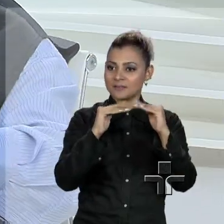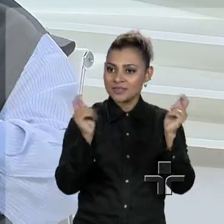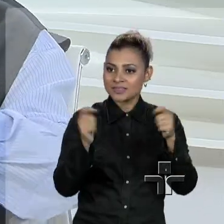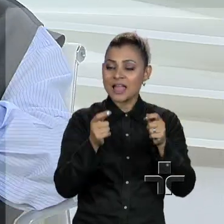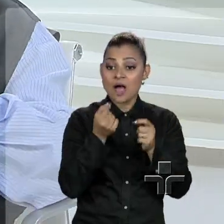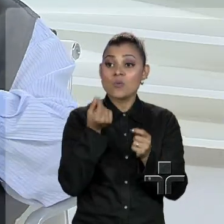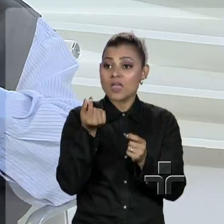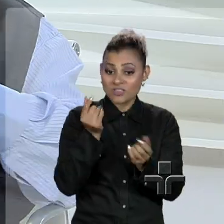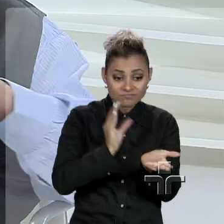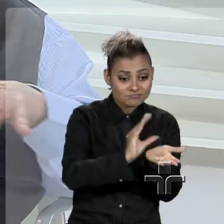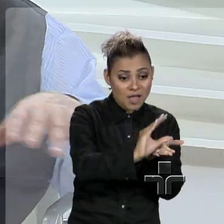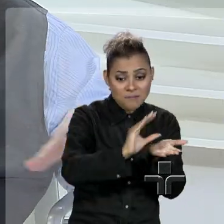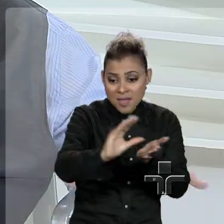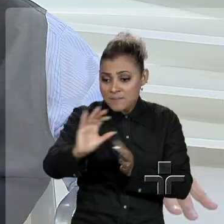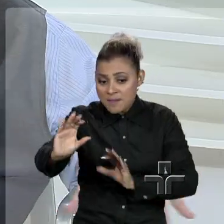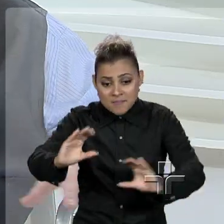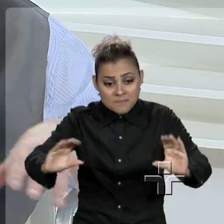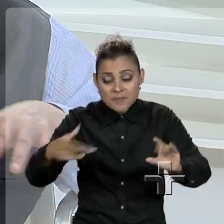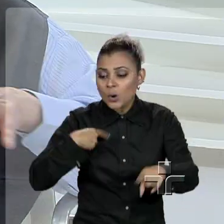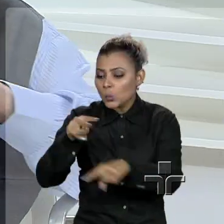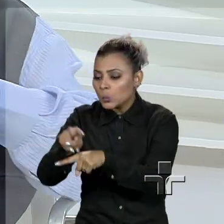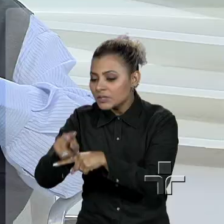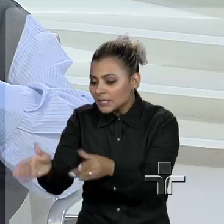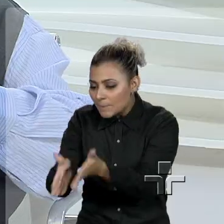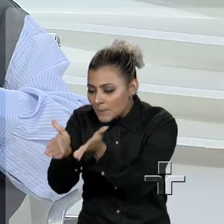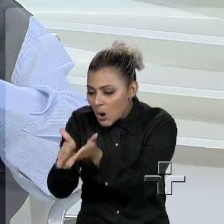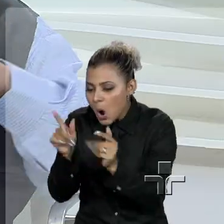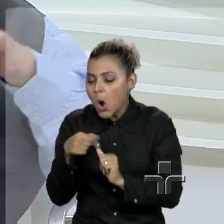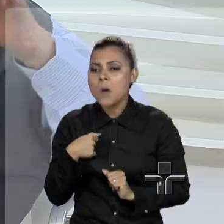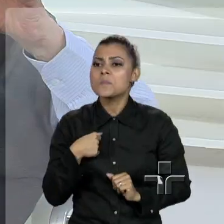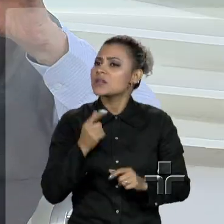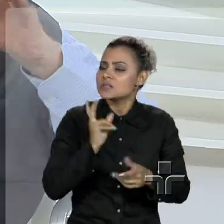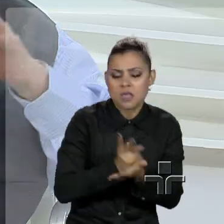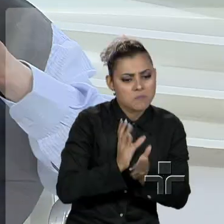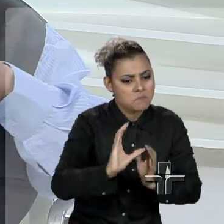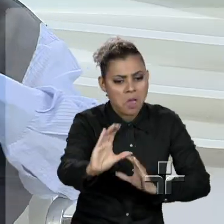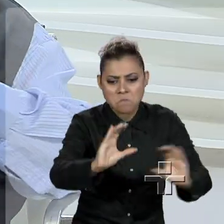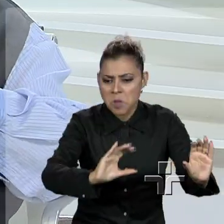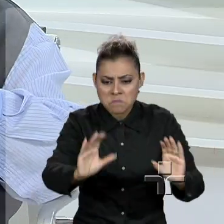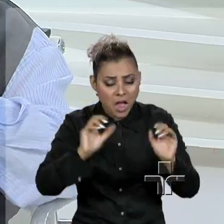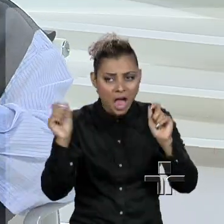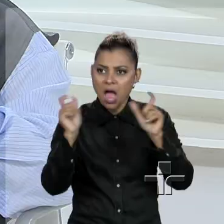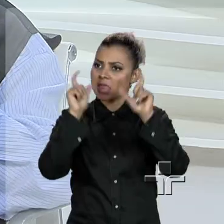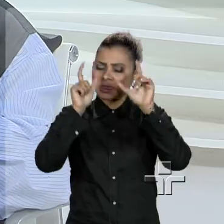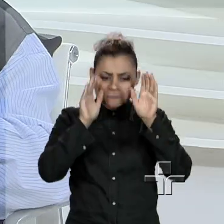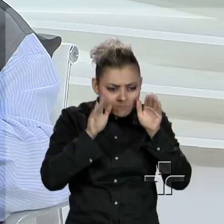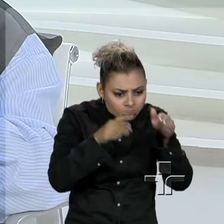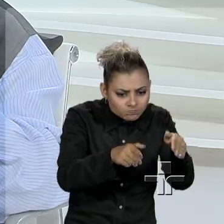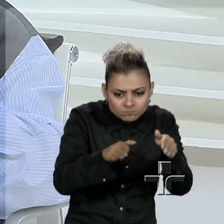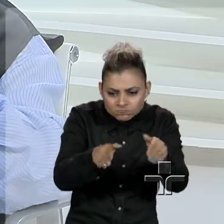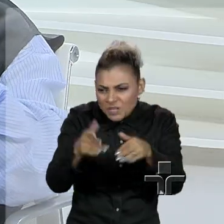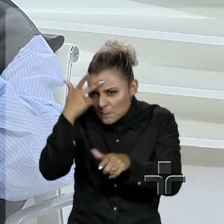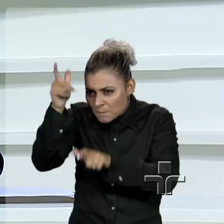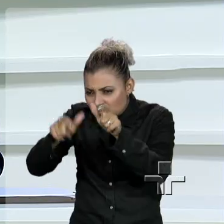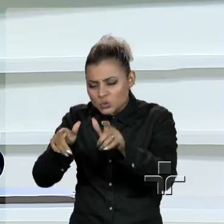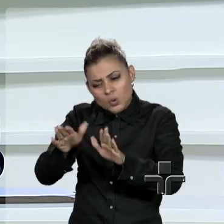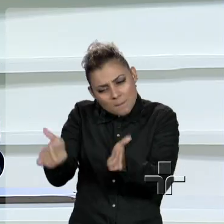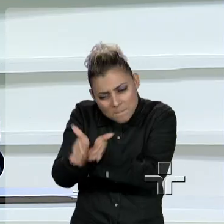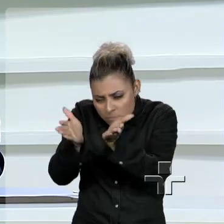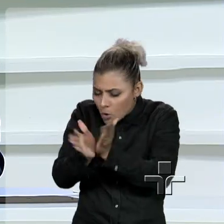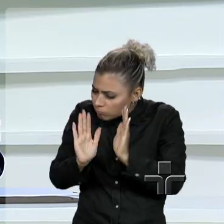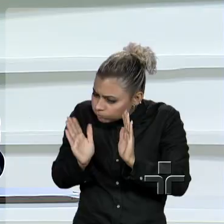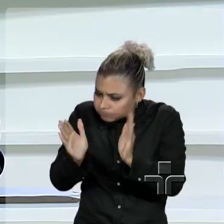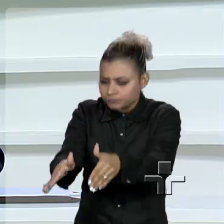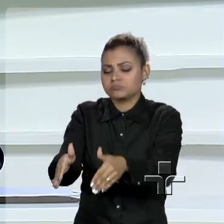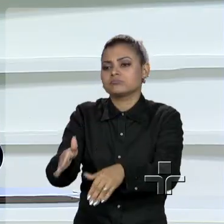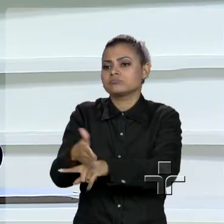renda, ele cuida do mais pobre, ele, na verdade, está atento principalmente ao menos favorecido, como